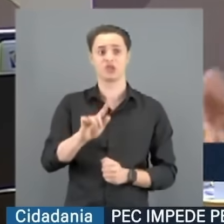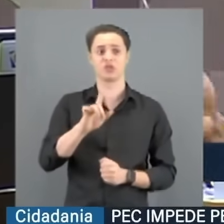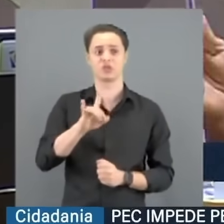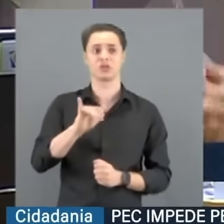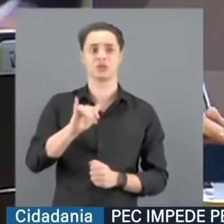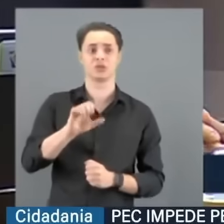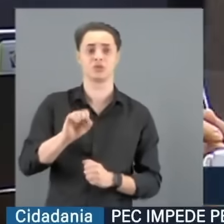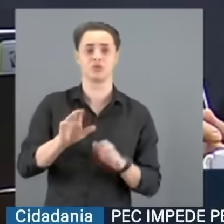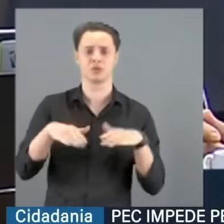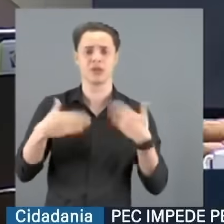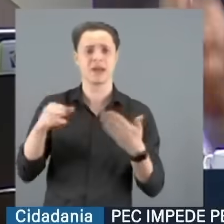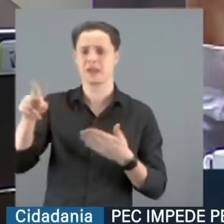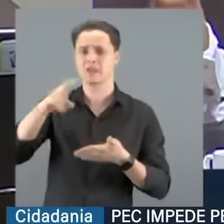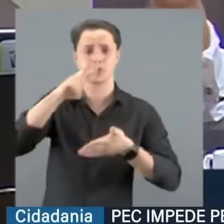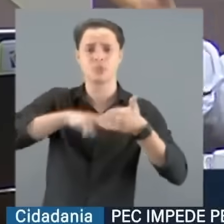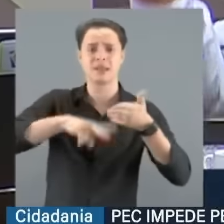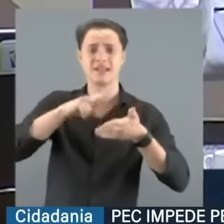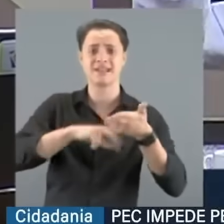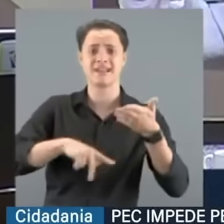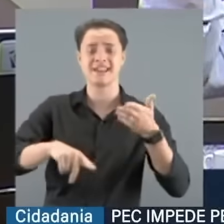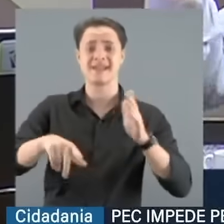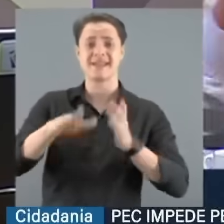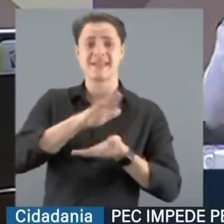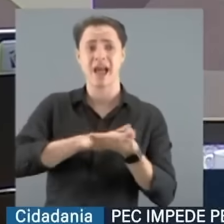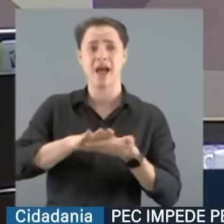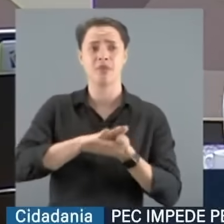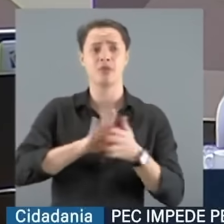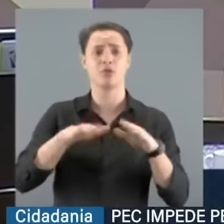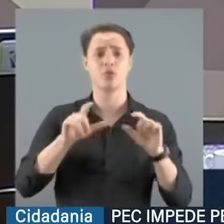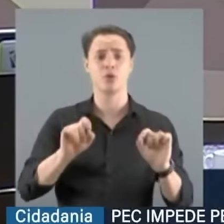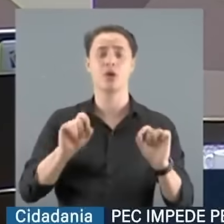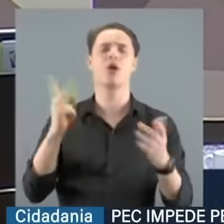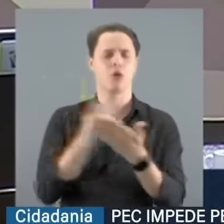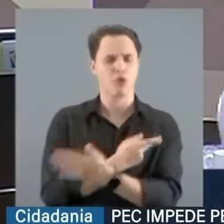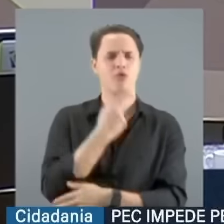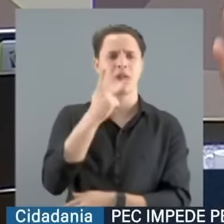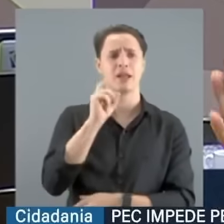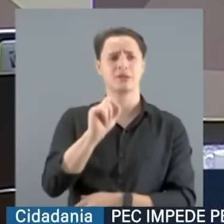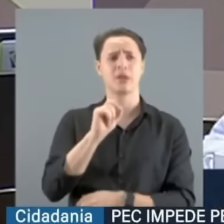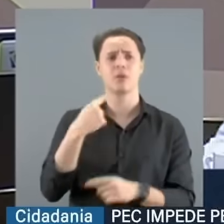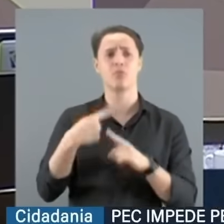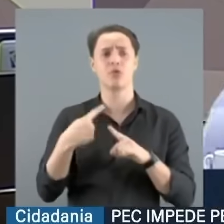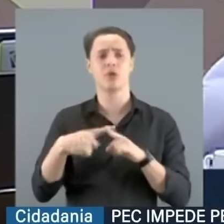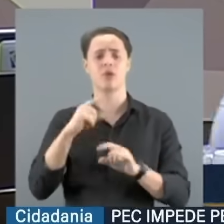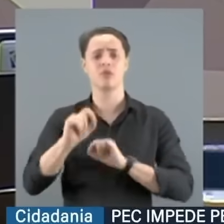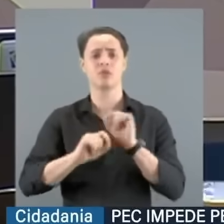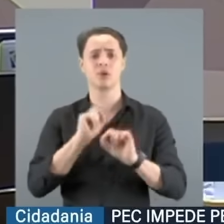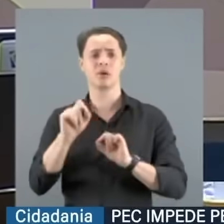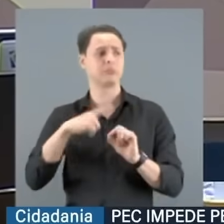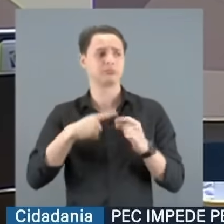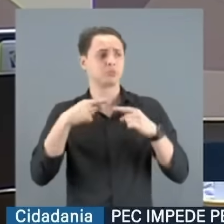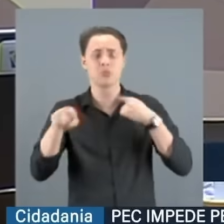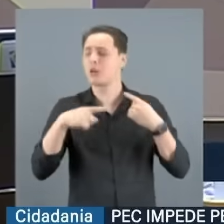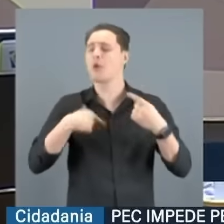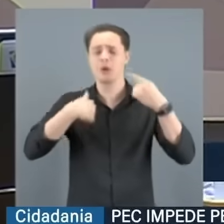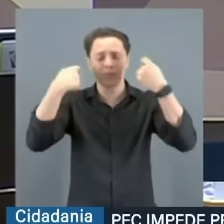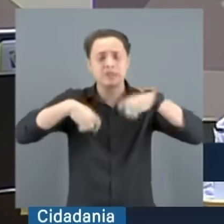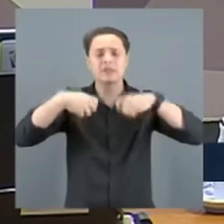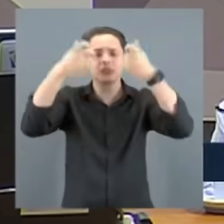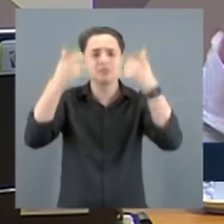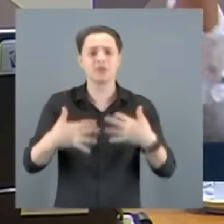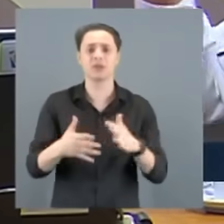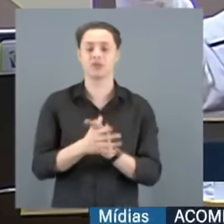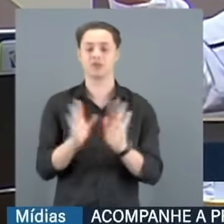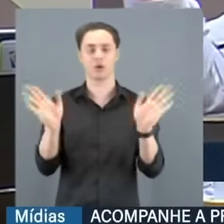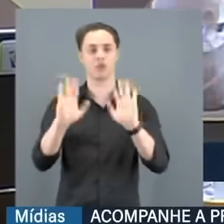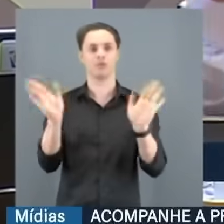CPI. Esse é o problema. Senhor presidente. Aí o que é que acontece? Não, eu vou falar porque vocês passaram da hora. Eu tenho que explicar, presidente. Eu acho